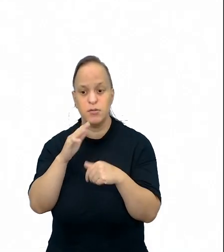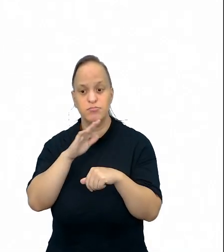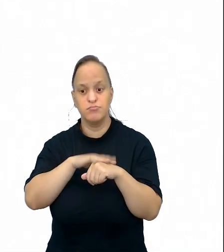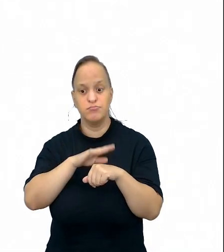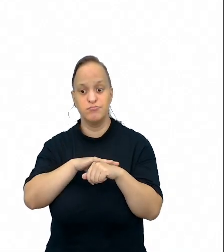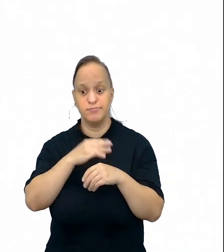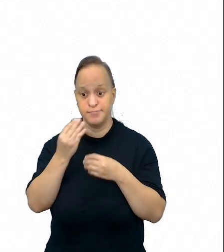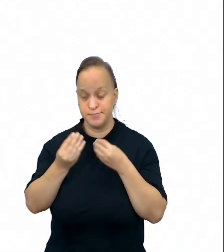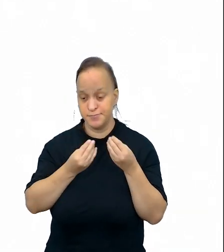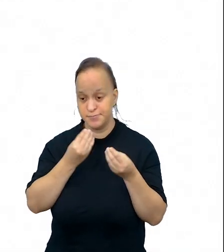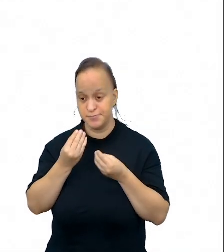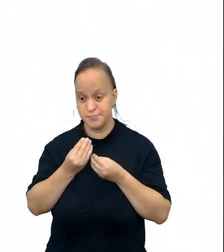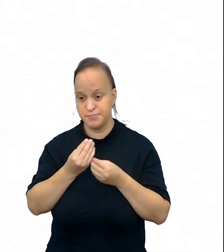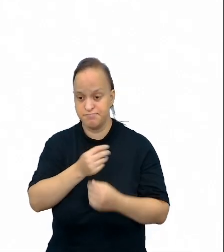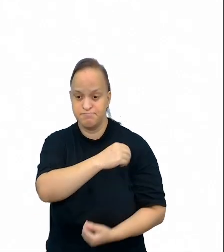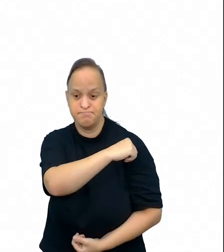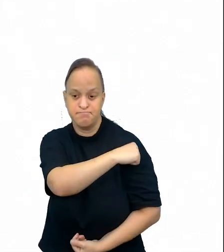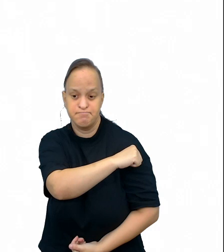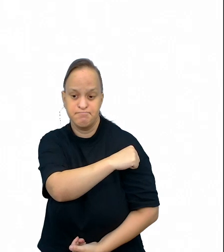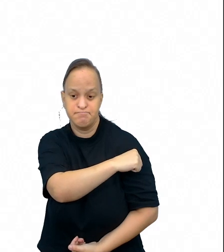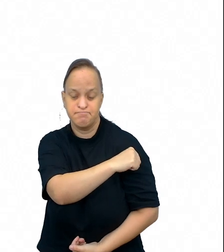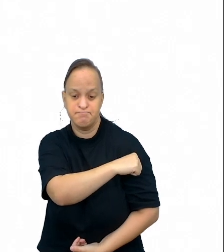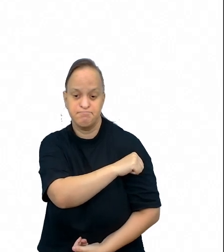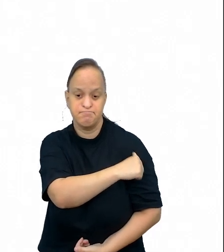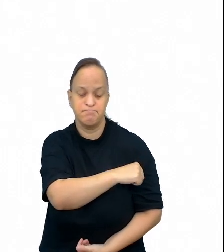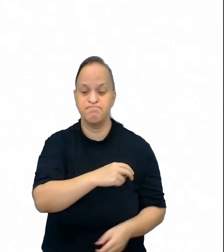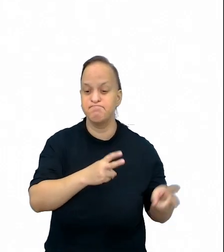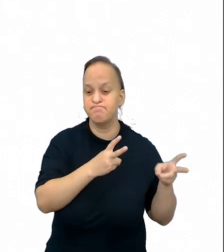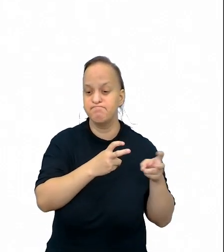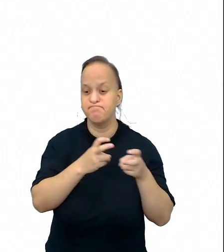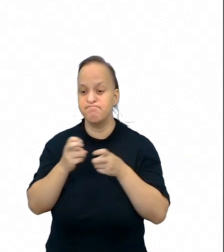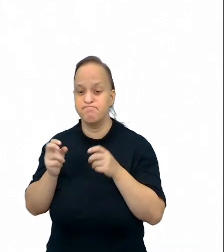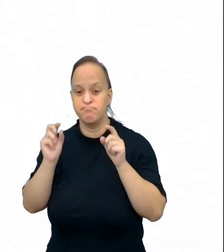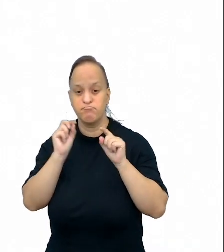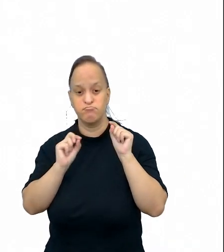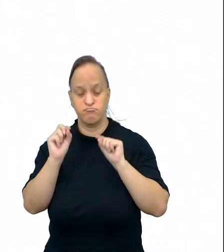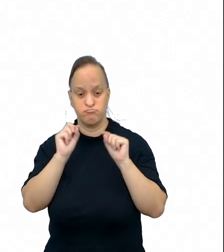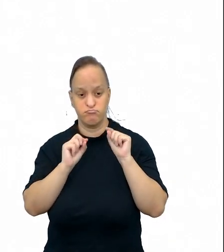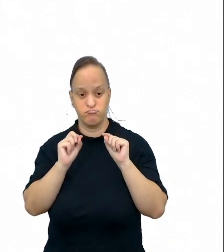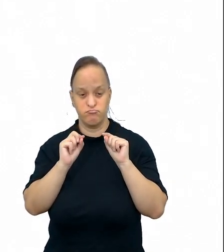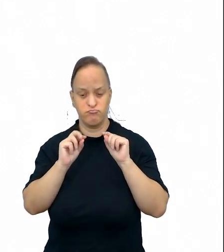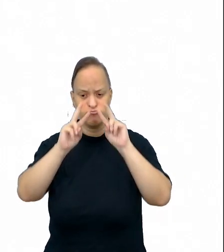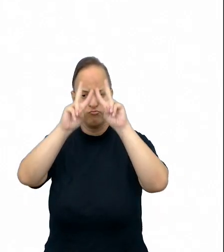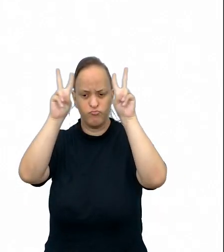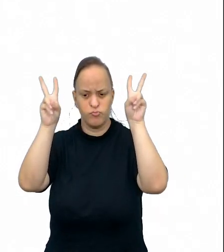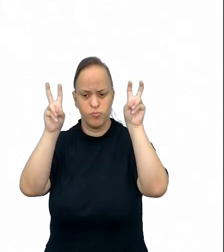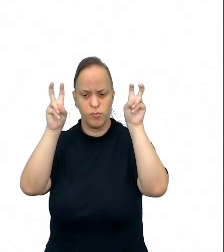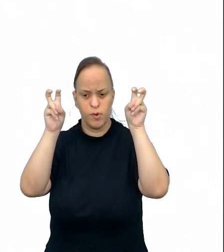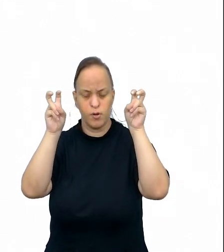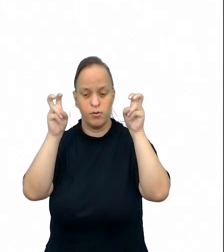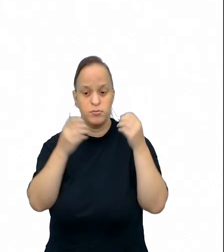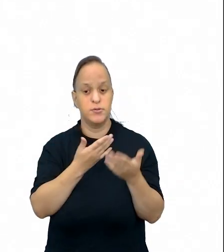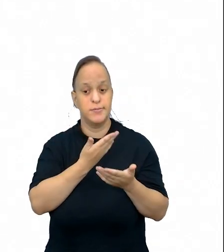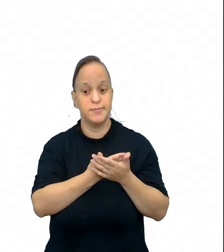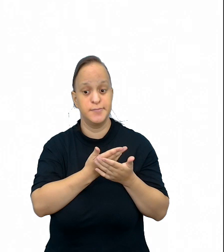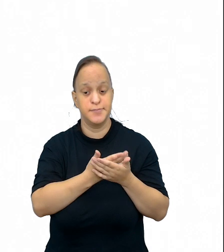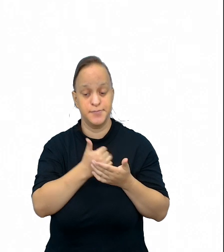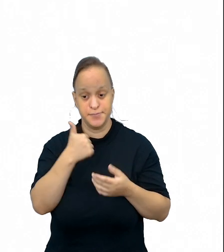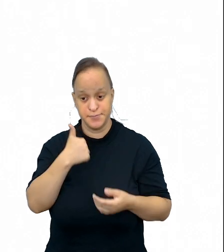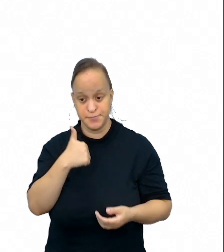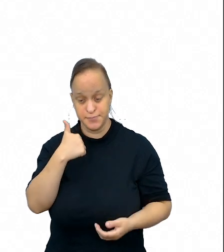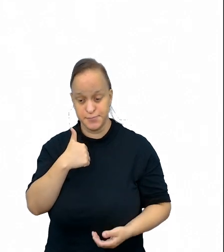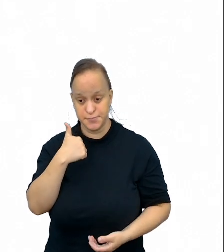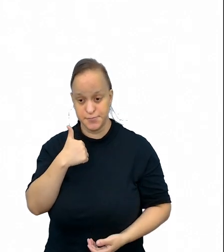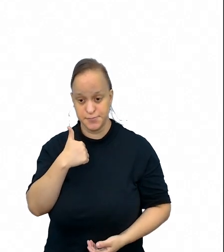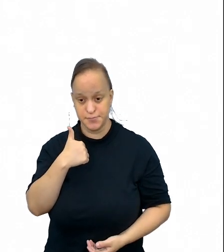que é que o estudante vai ver? Olha só que interessante. O próprio título da aula 1 já nos traz uma questão de